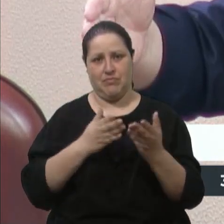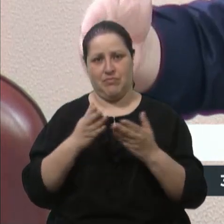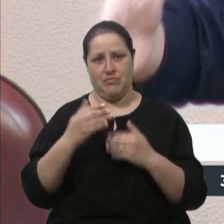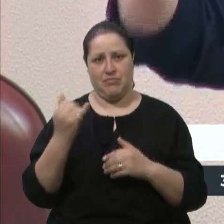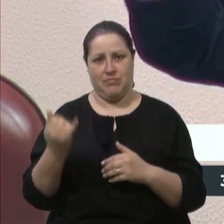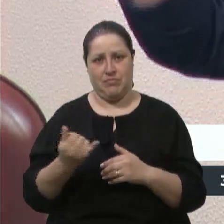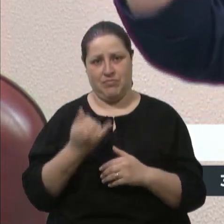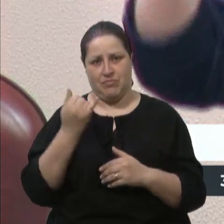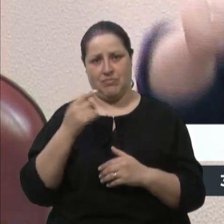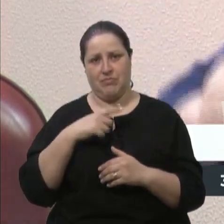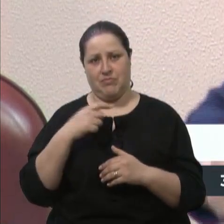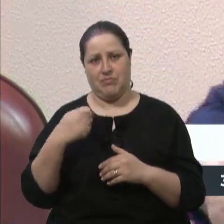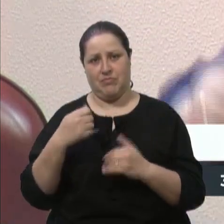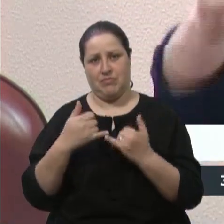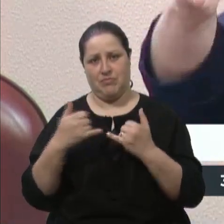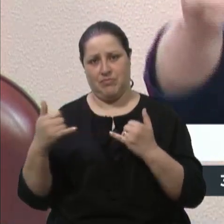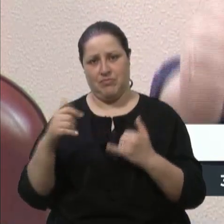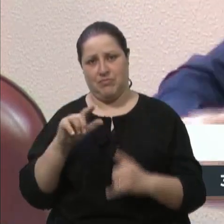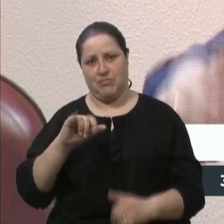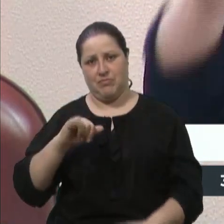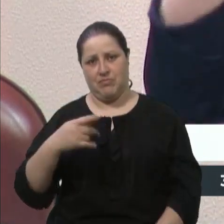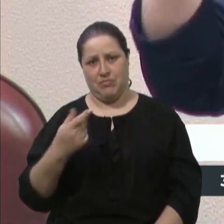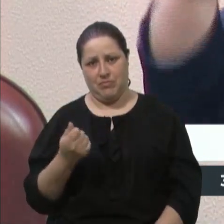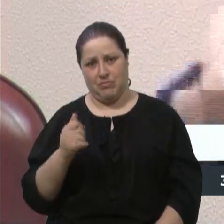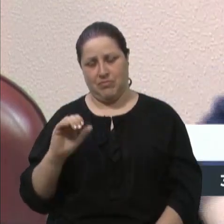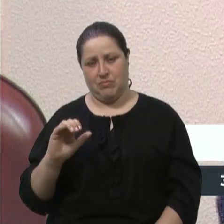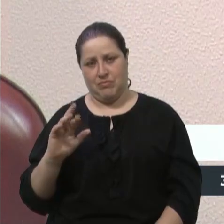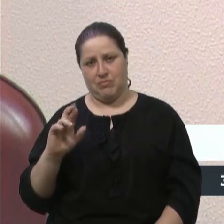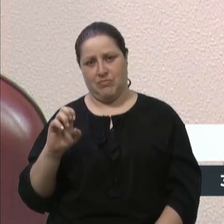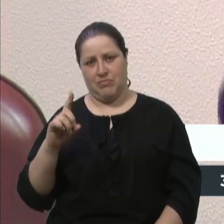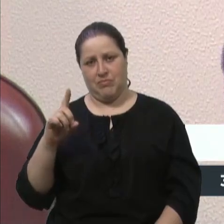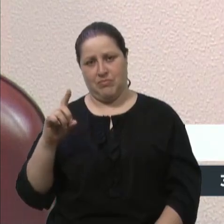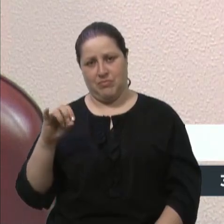condições de vocês poderem ampliar a empresa é o que nós vamos brigar. Muito obrigado.